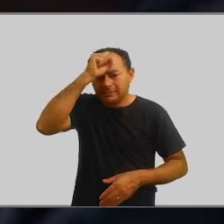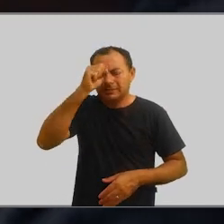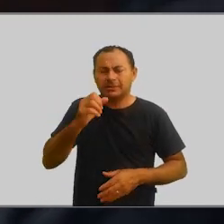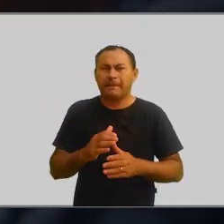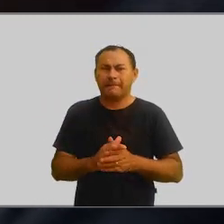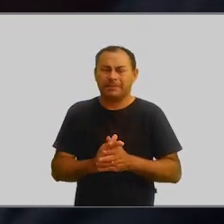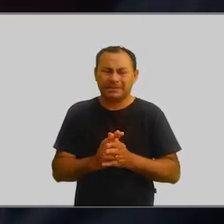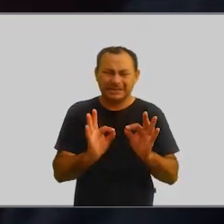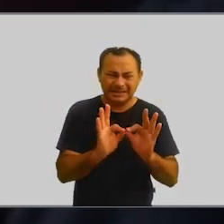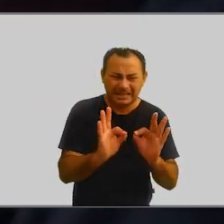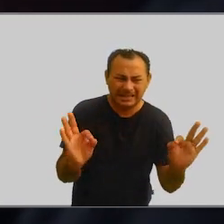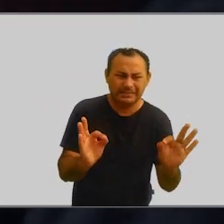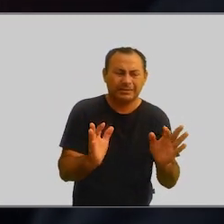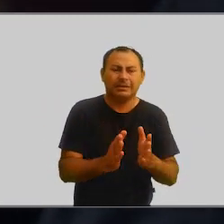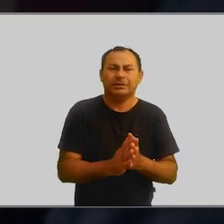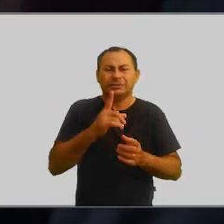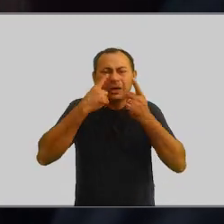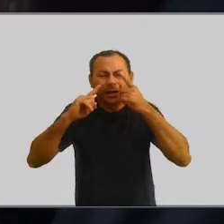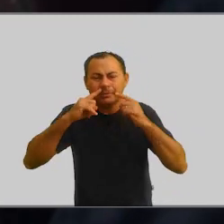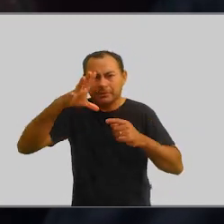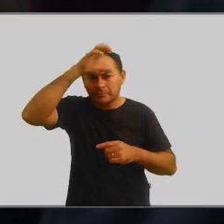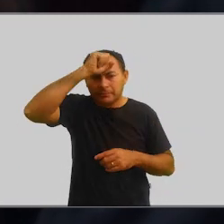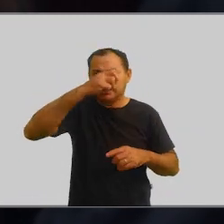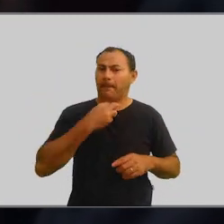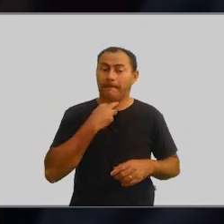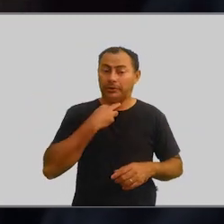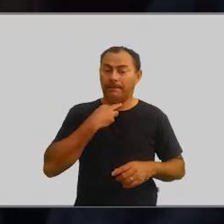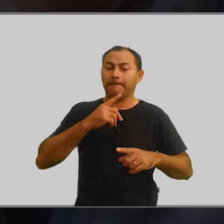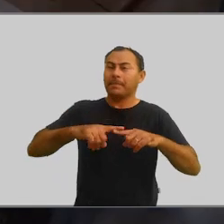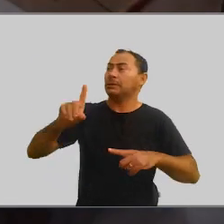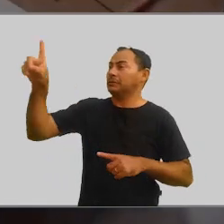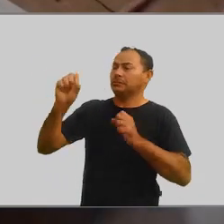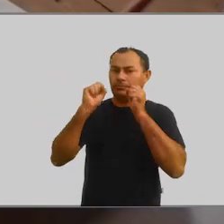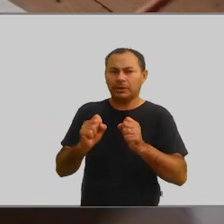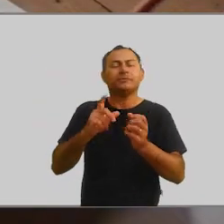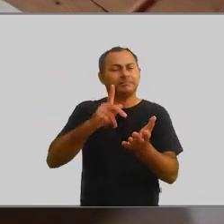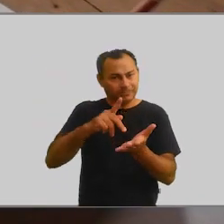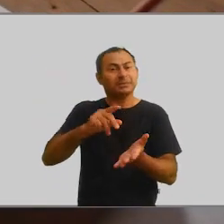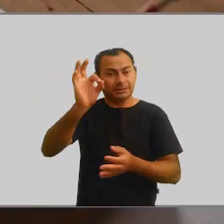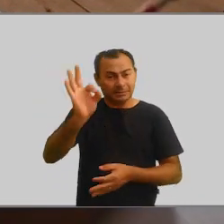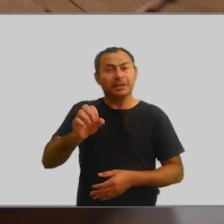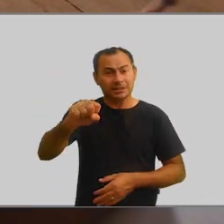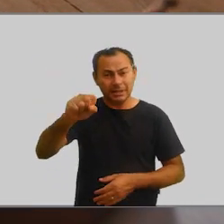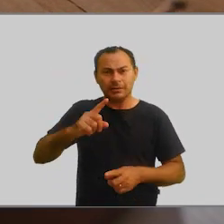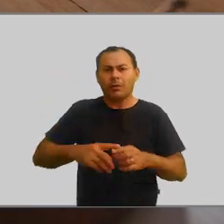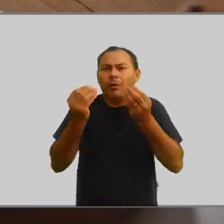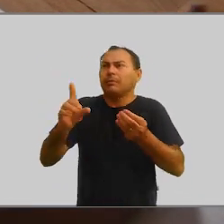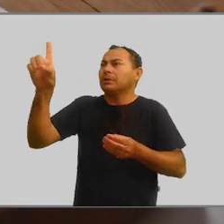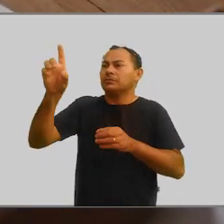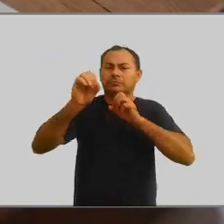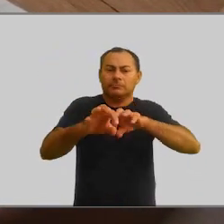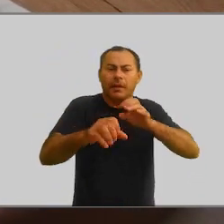pobres em espírito, choramos e aprendemos que não podemos, mas Deus pode? É isso mesmo. Como é que